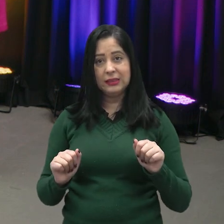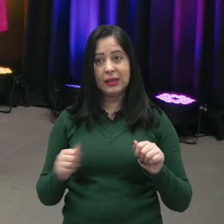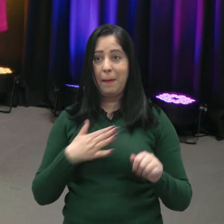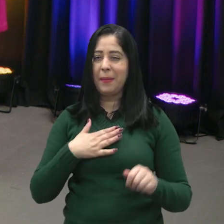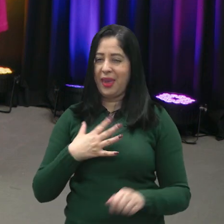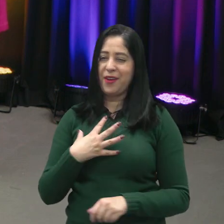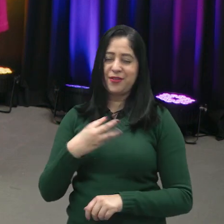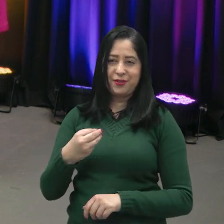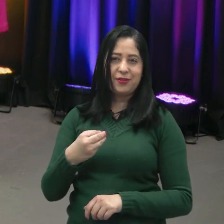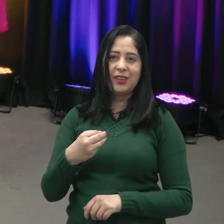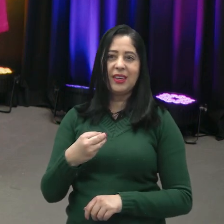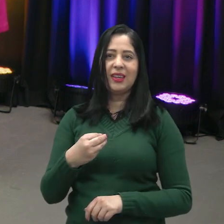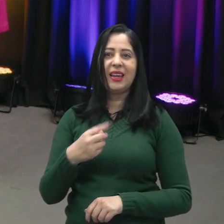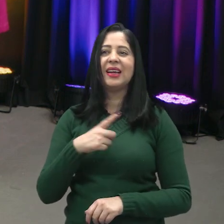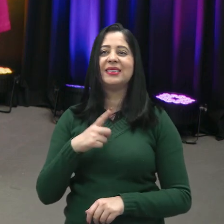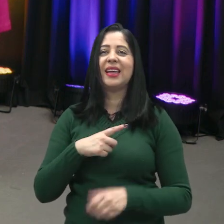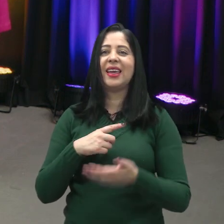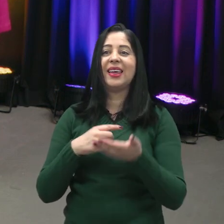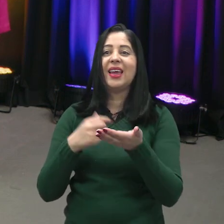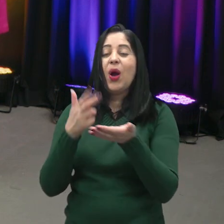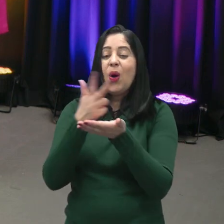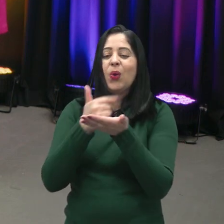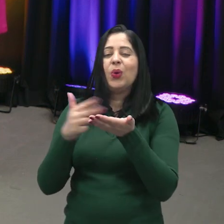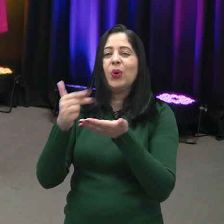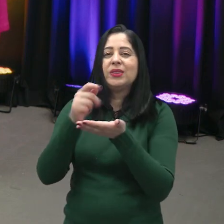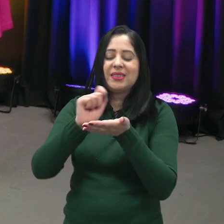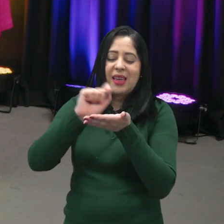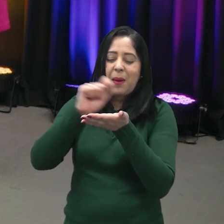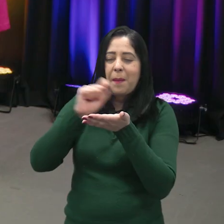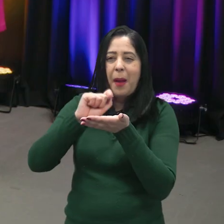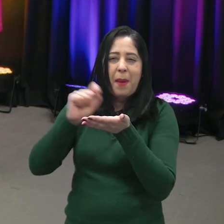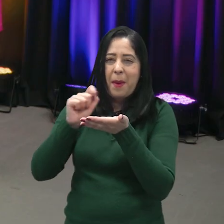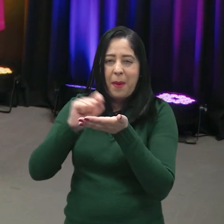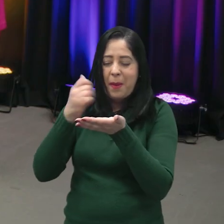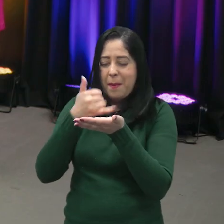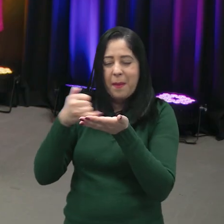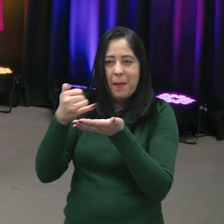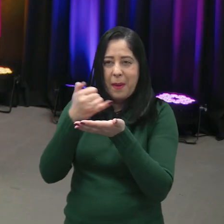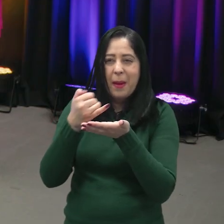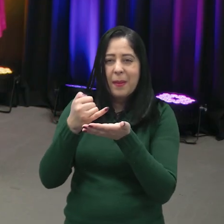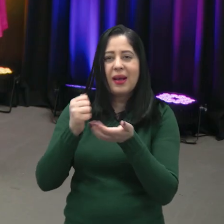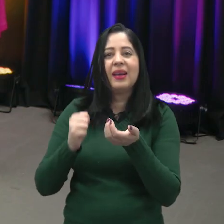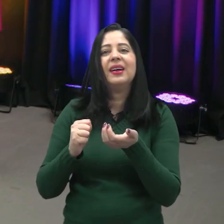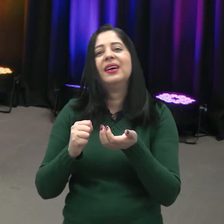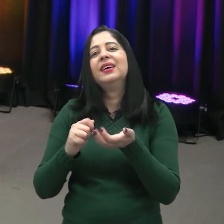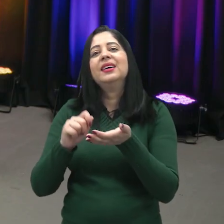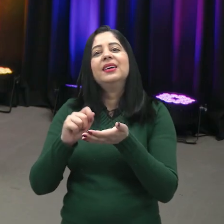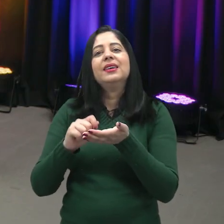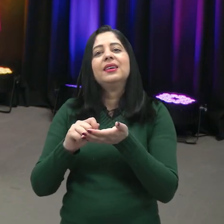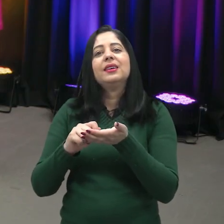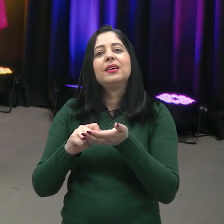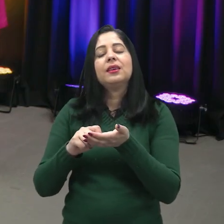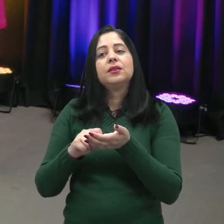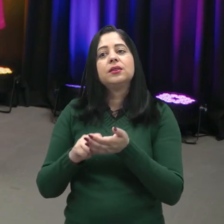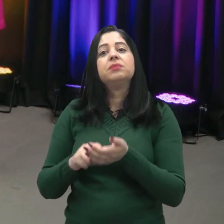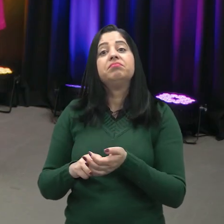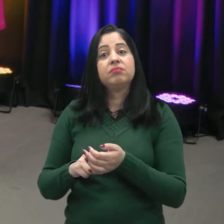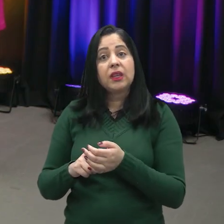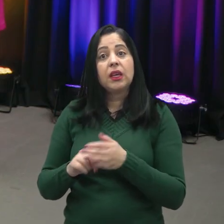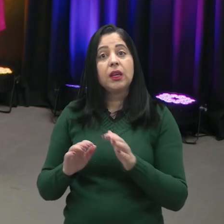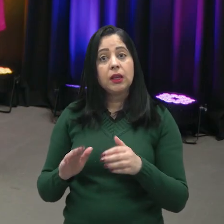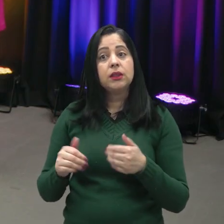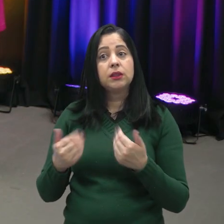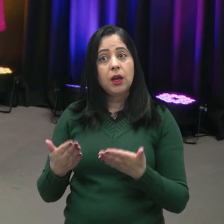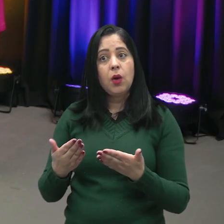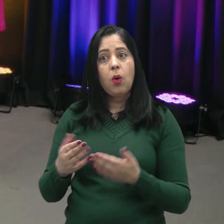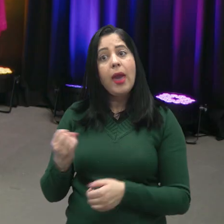até a Pietra gosta muito, anda com aqueles caderninhos com os lápis para poder Bobbie pintar, Goods. né? O Bobbie Goods, que eles adoram. Sim. Então eu